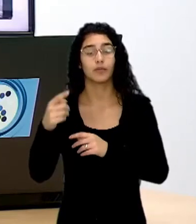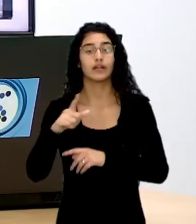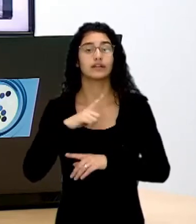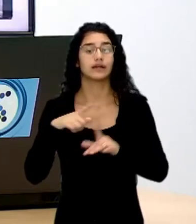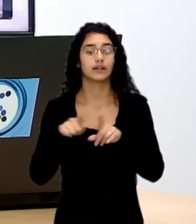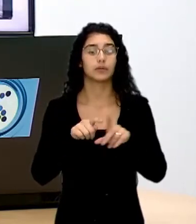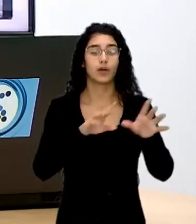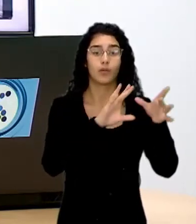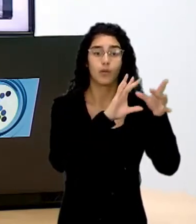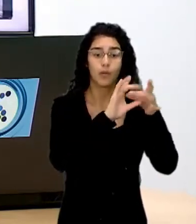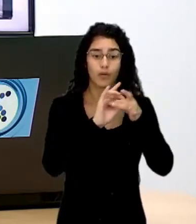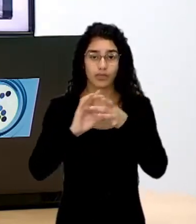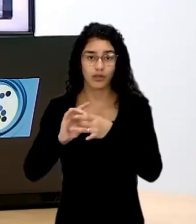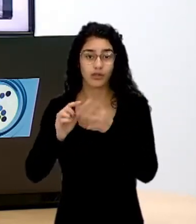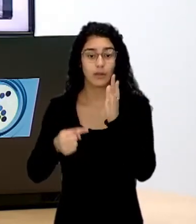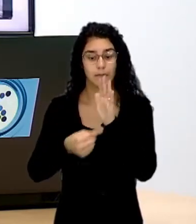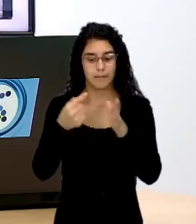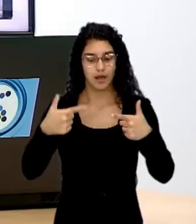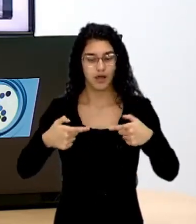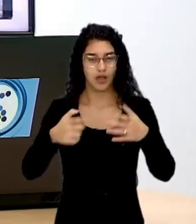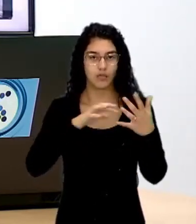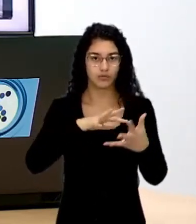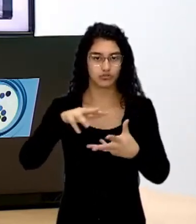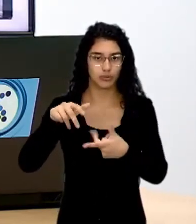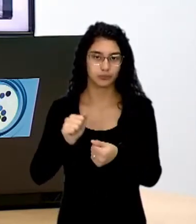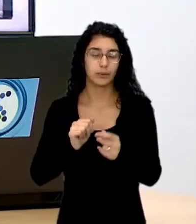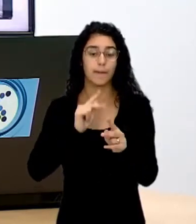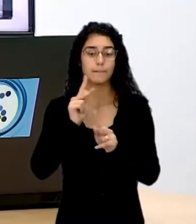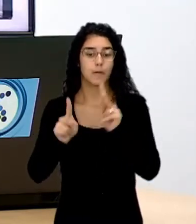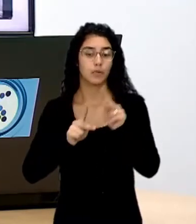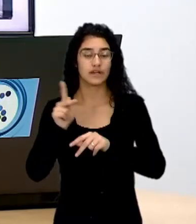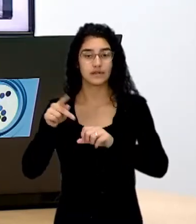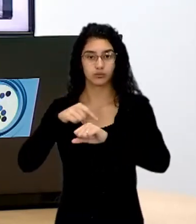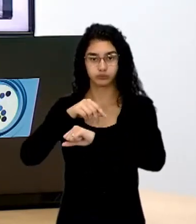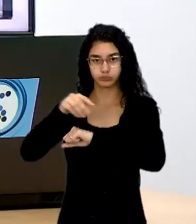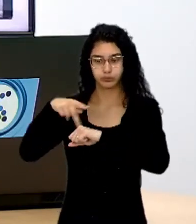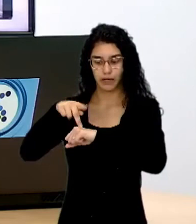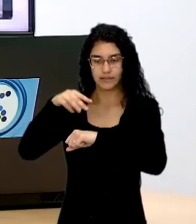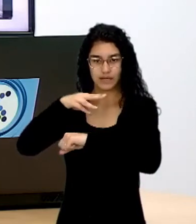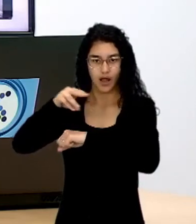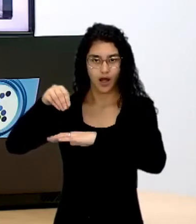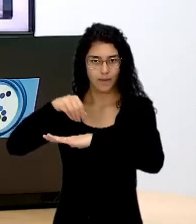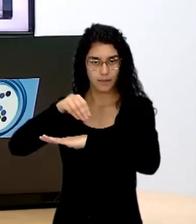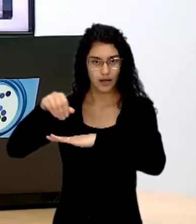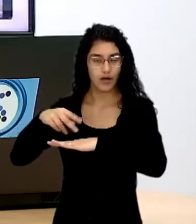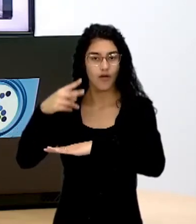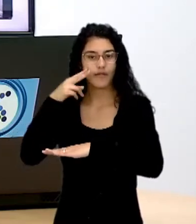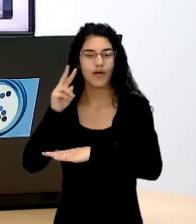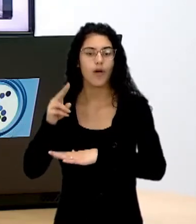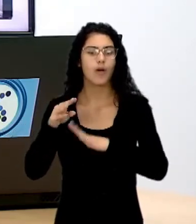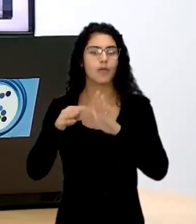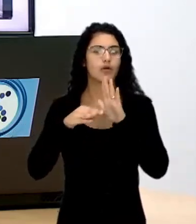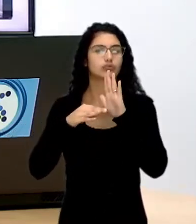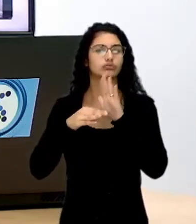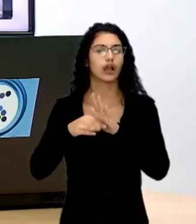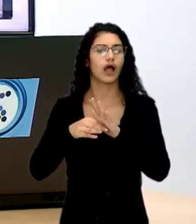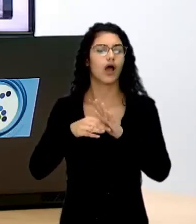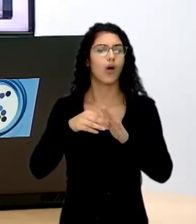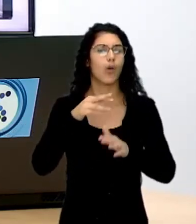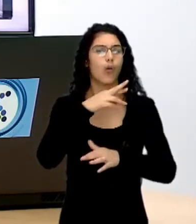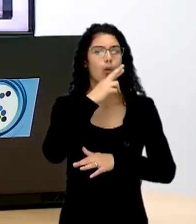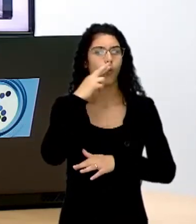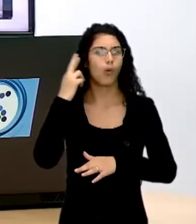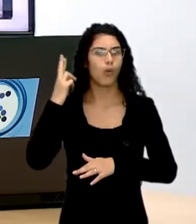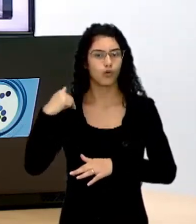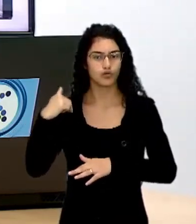o contexto aí da Primeira Guerra Mundial. A população armênia foi vista como auxiliar dos russos, e se você for